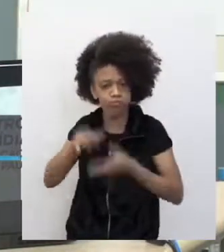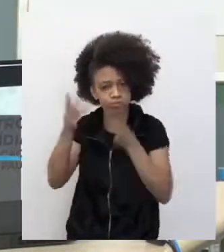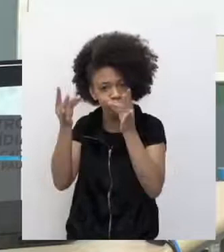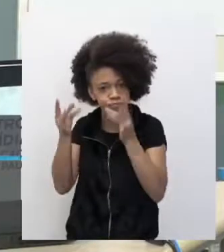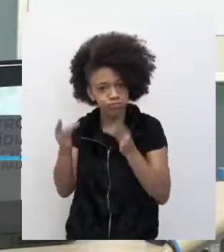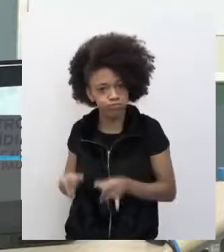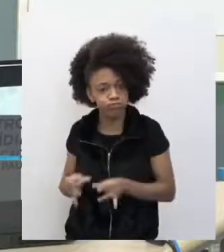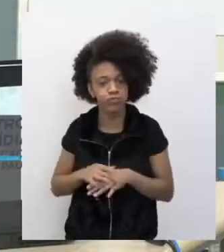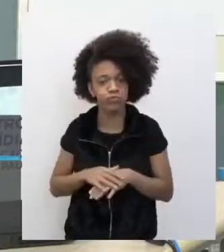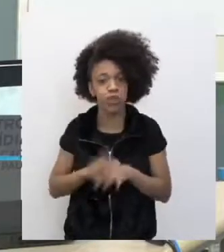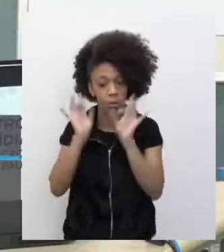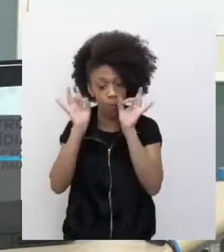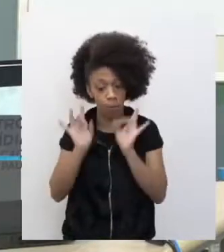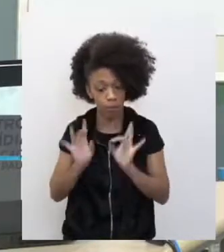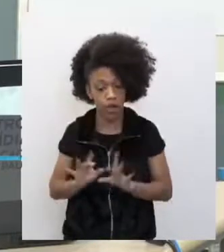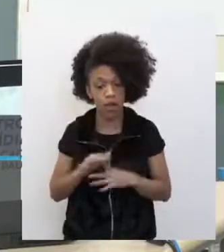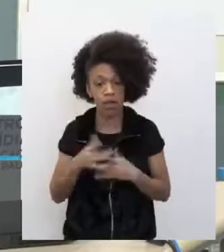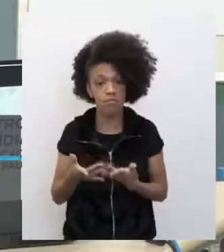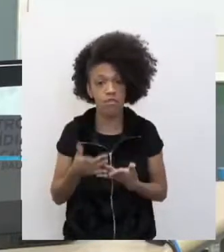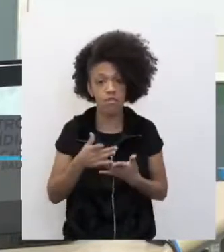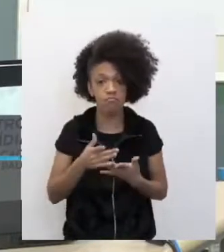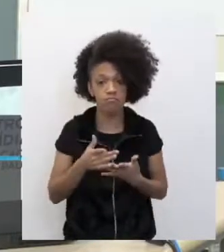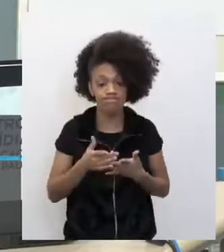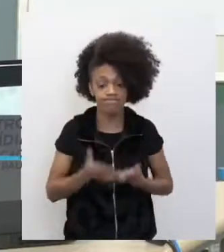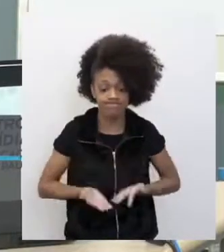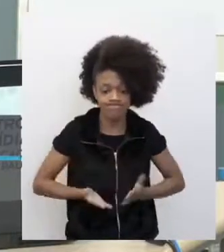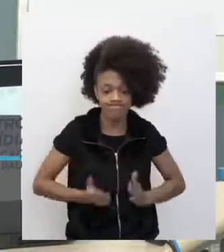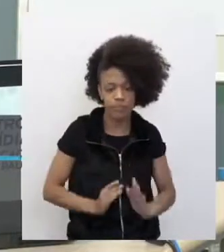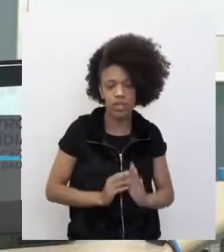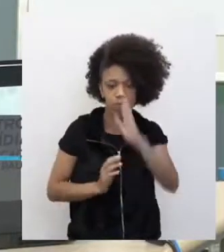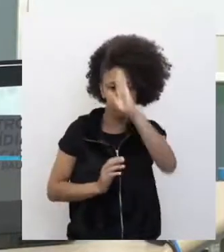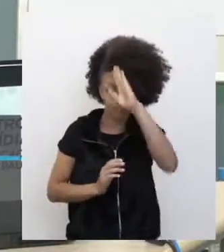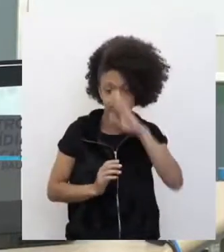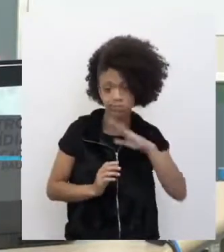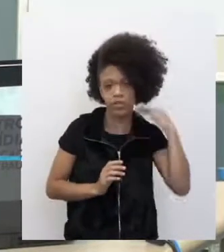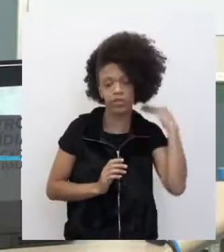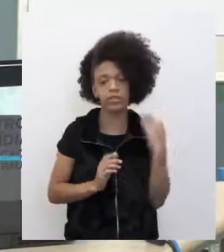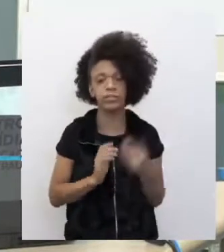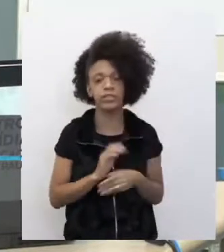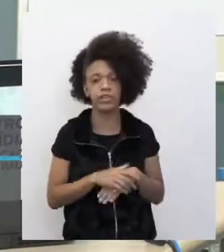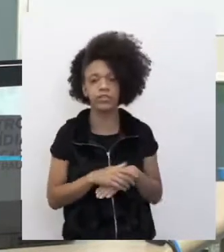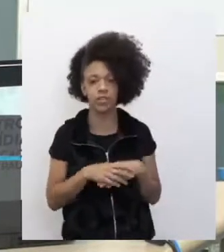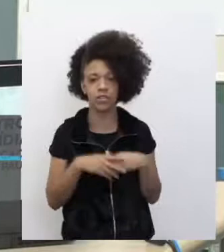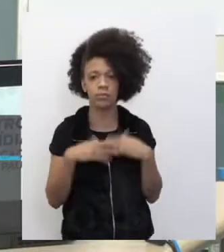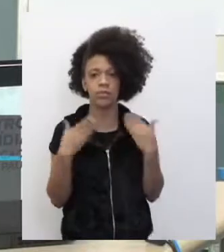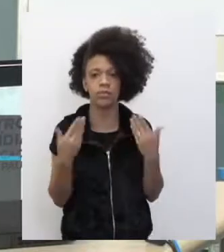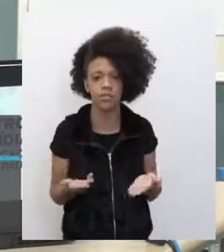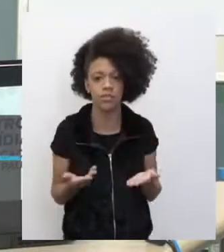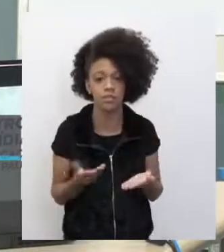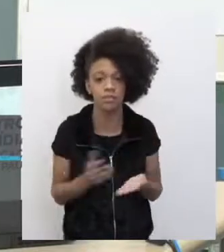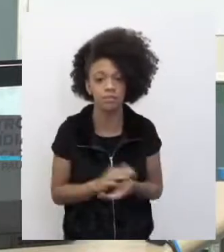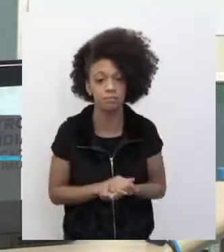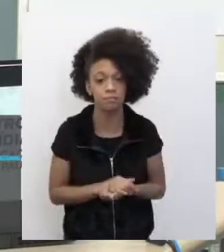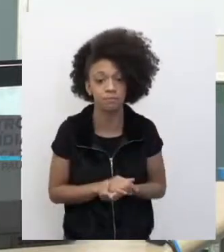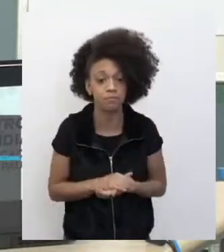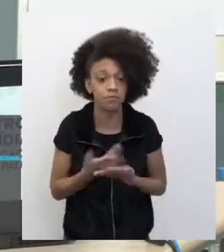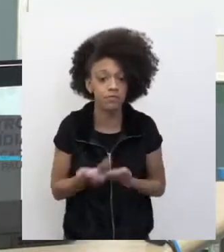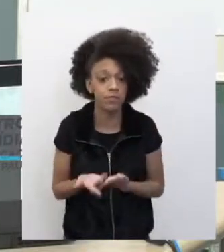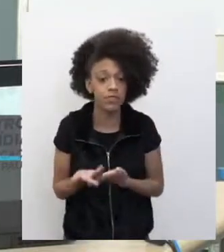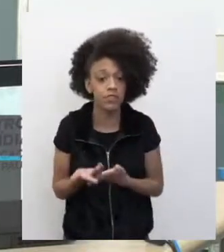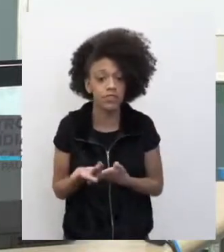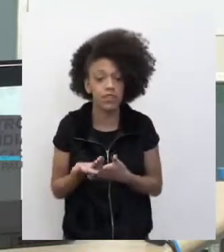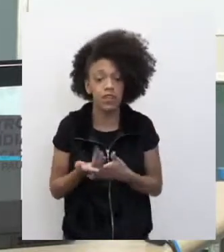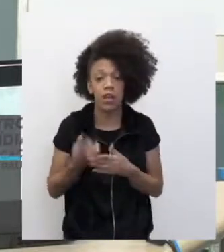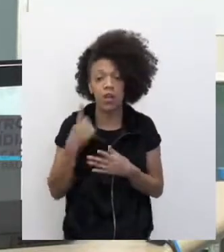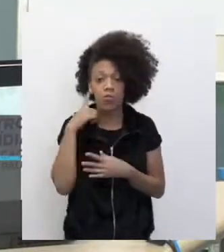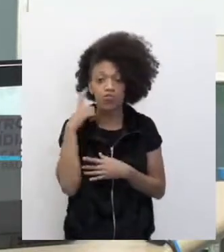pessoas nascem nessa condição e não por isso elas são limitadas. Vocês viram aí que o PC se comunica, ele utiliza